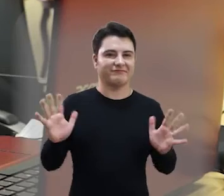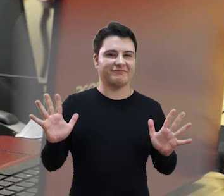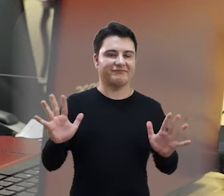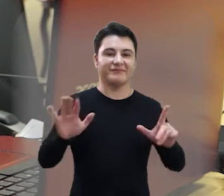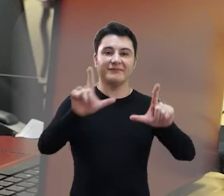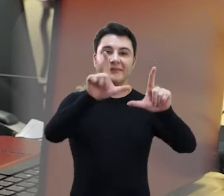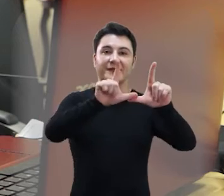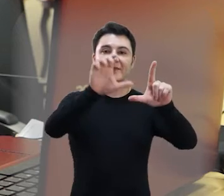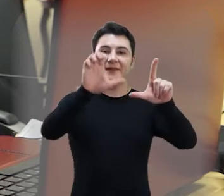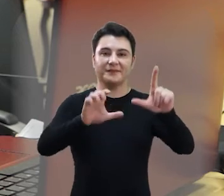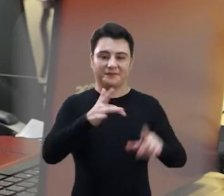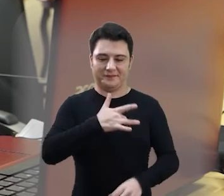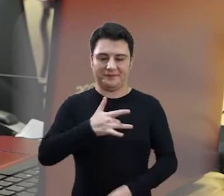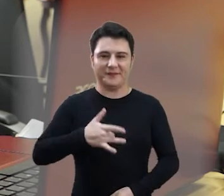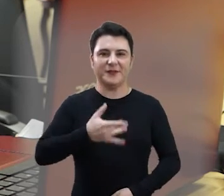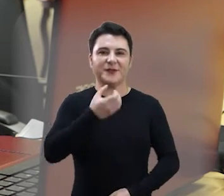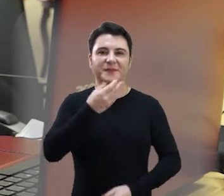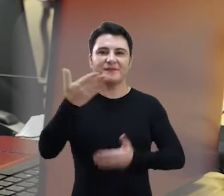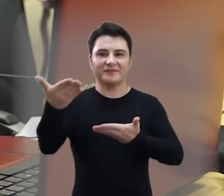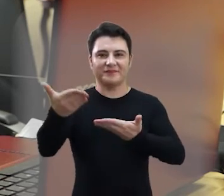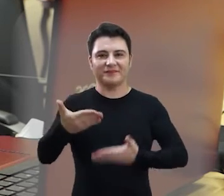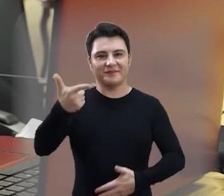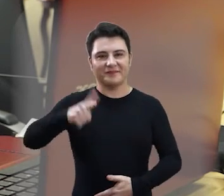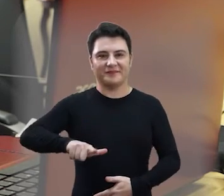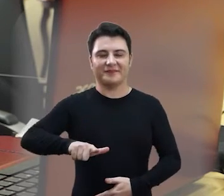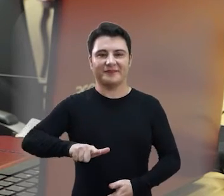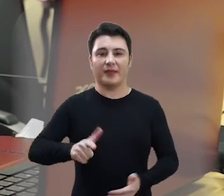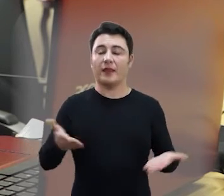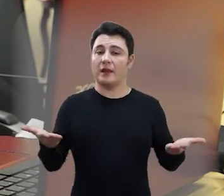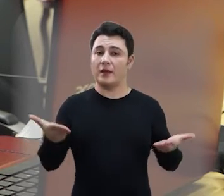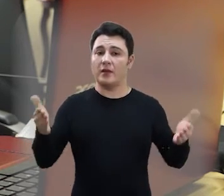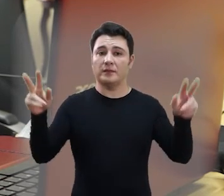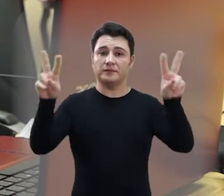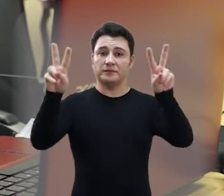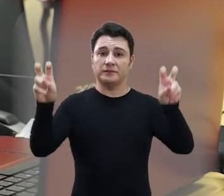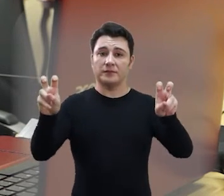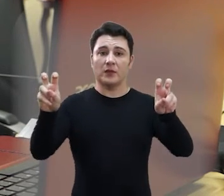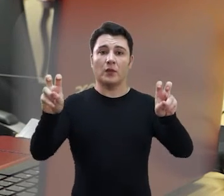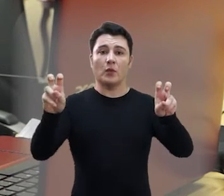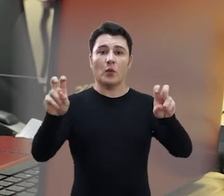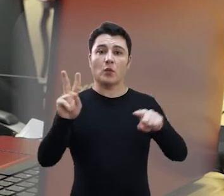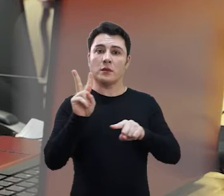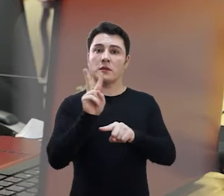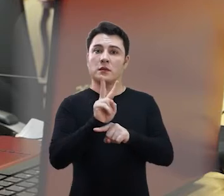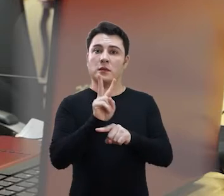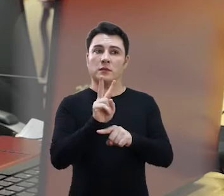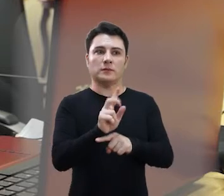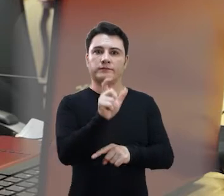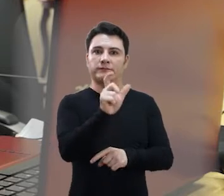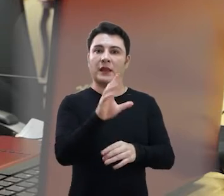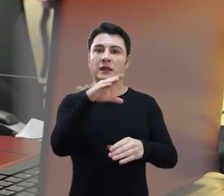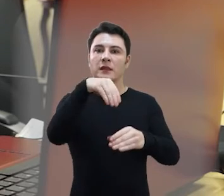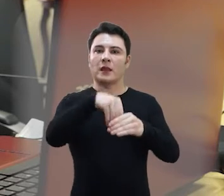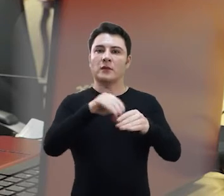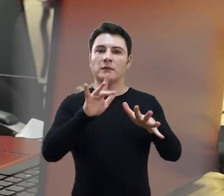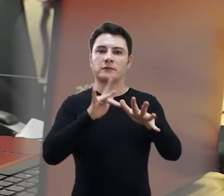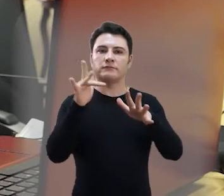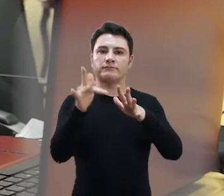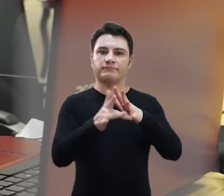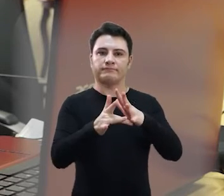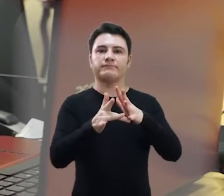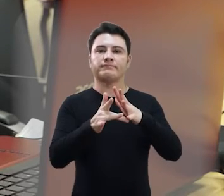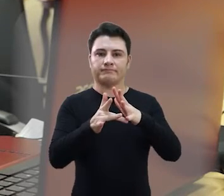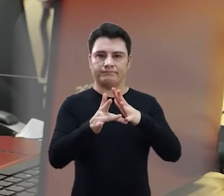Olá, seja bem-vindo a mais um Saúde em Pauta. Nesta edição do programa, nós vamos falar sobre os perigos